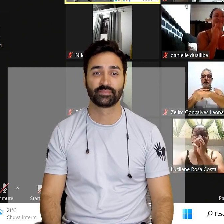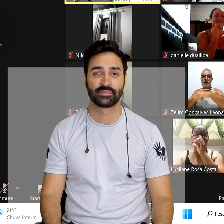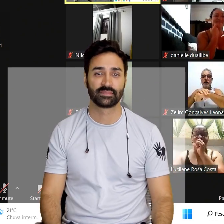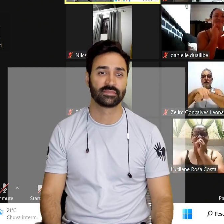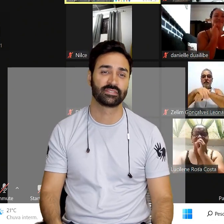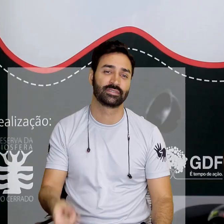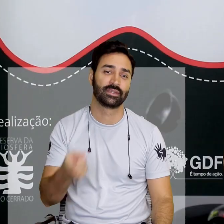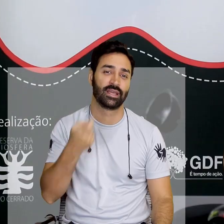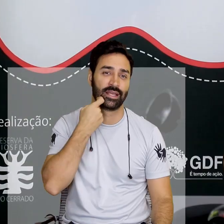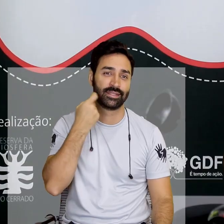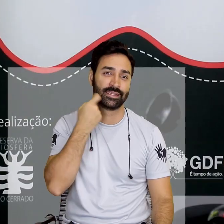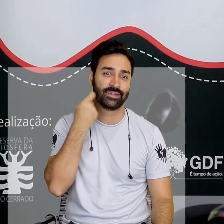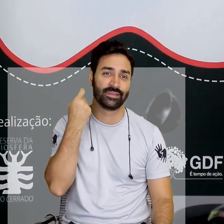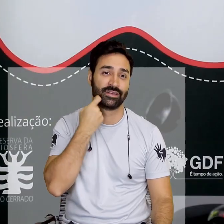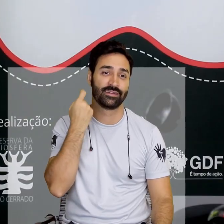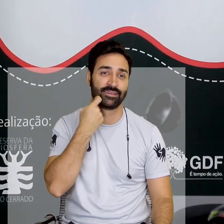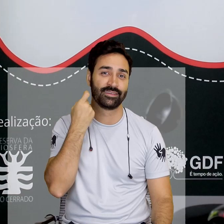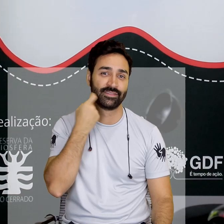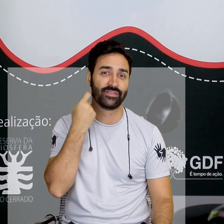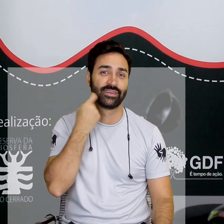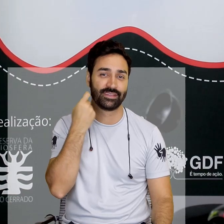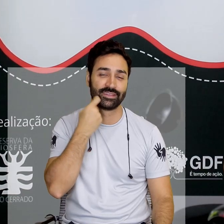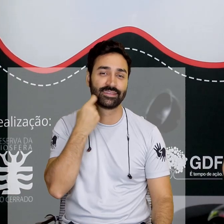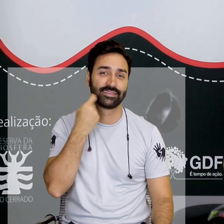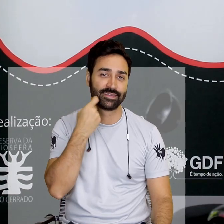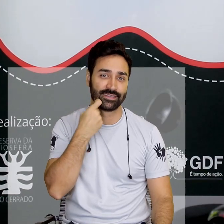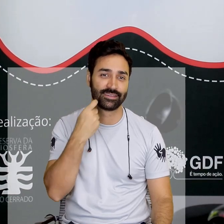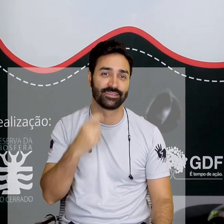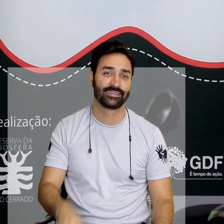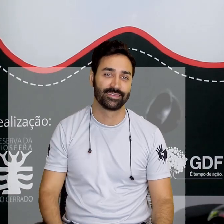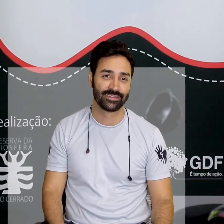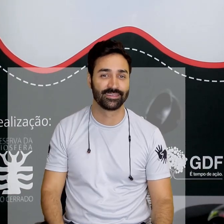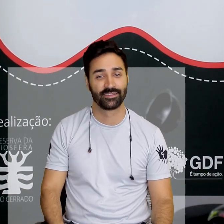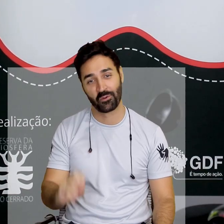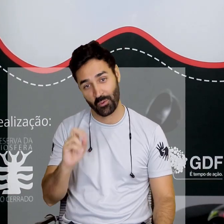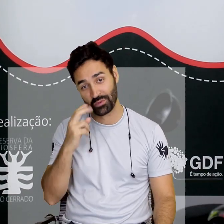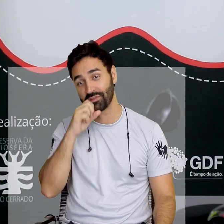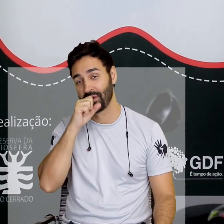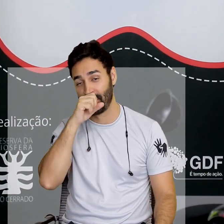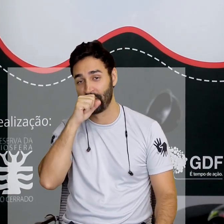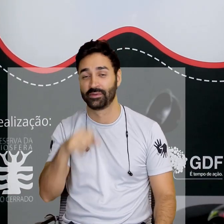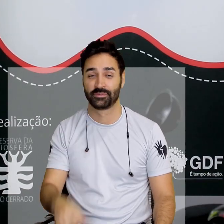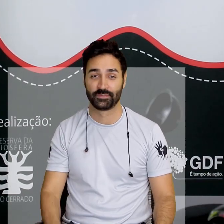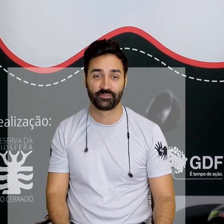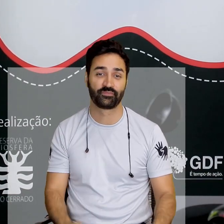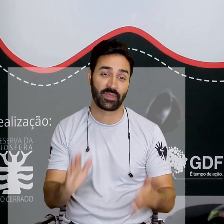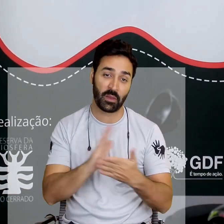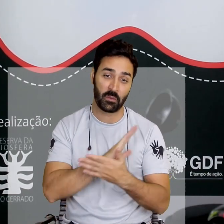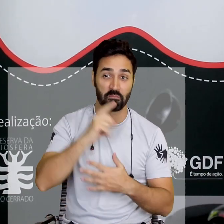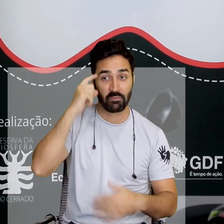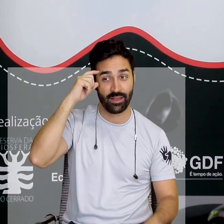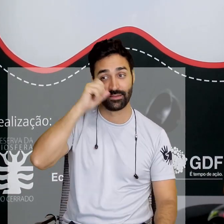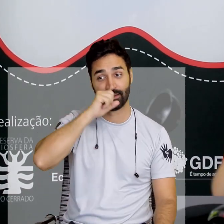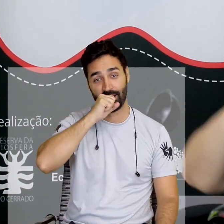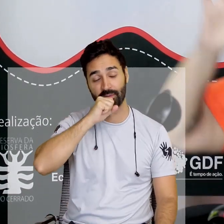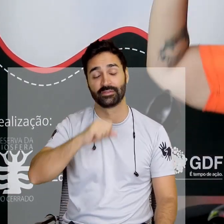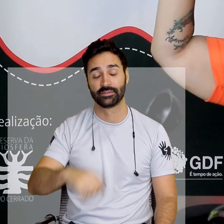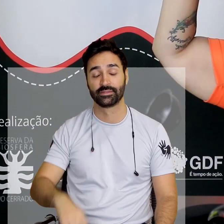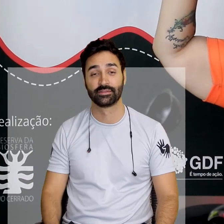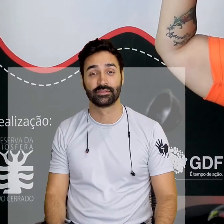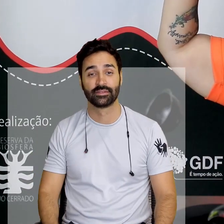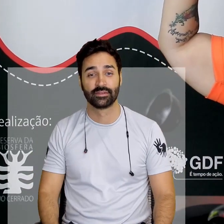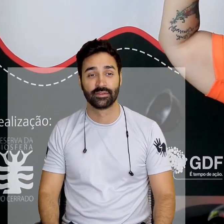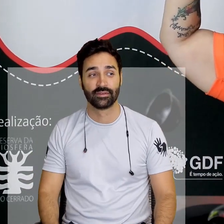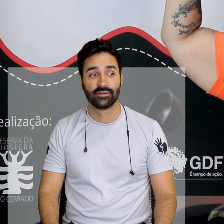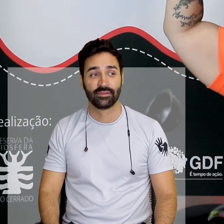Sexta-feira, né, gente? Aquela coisa, o esquilinho com aquele... Sábado. Tem gente que acha que é sábado. O esquilinho tá com aquela